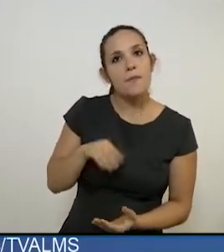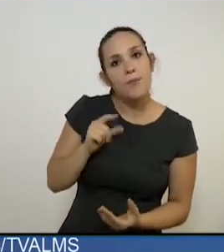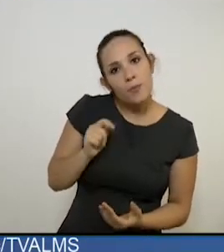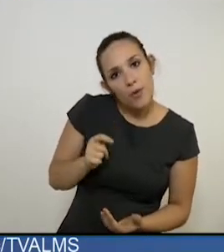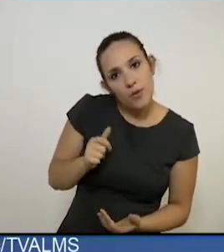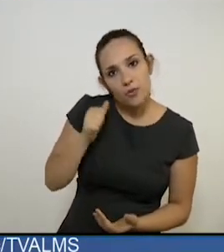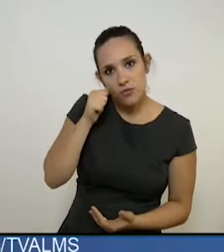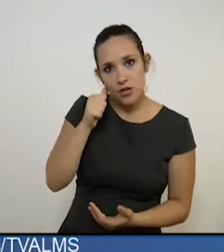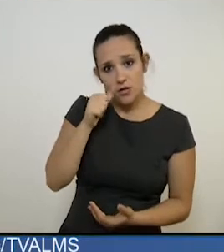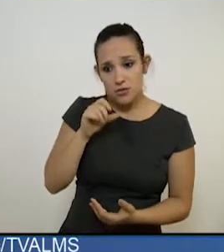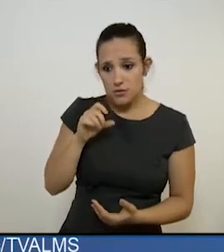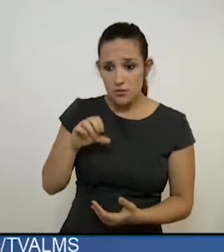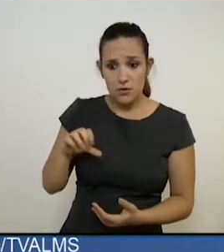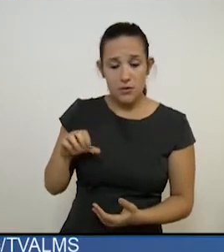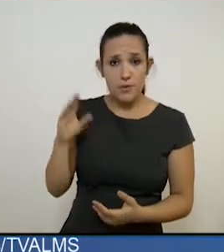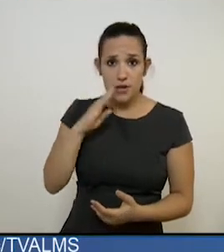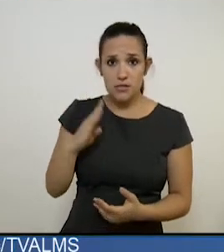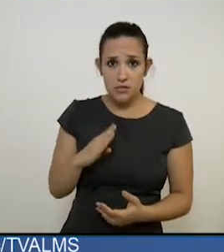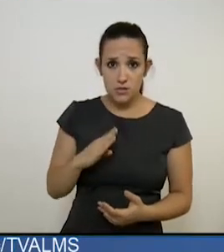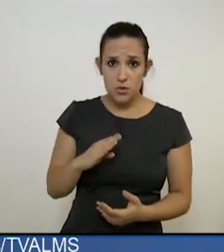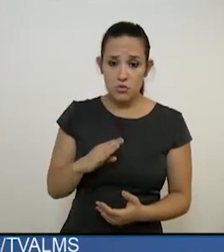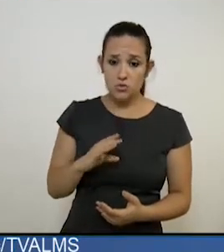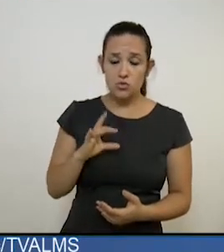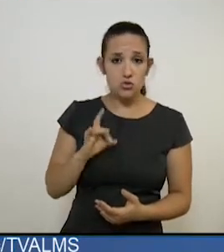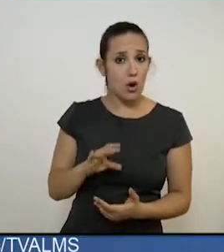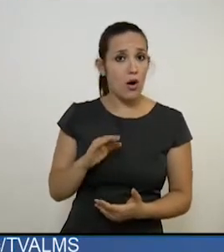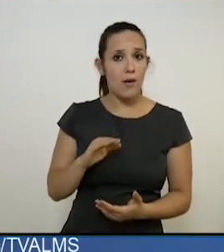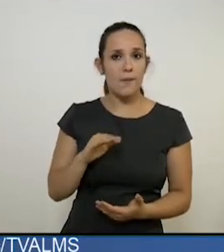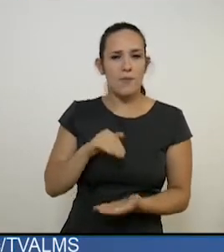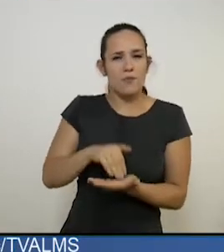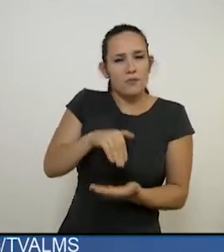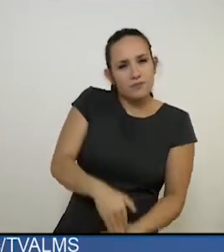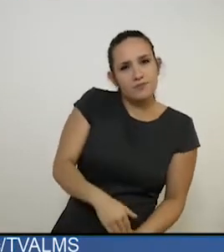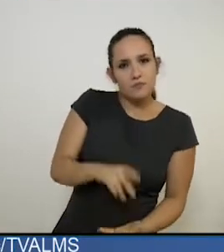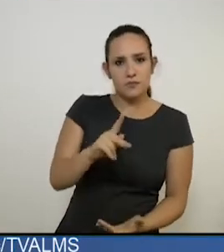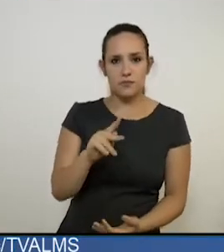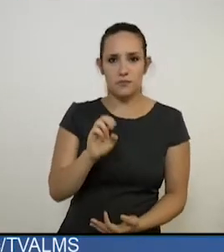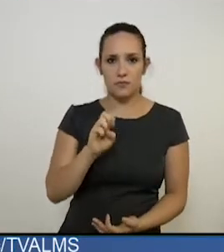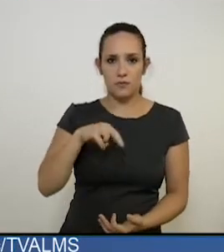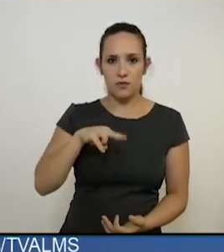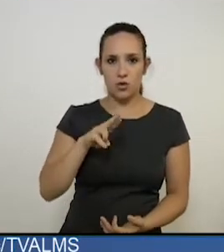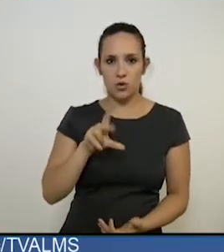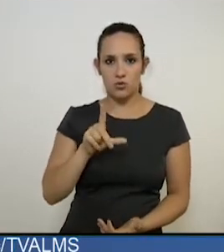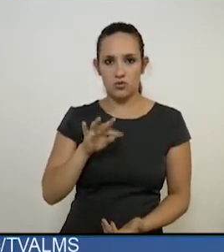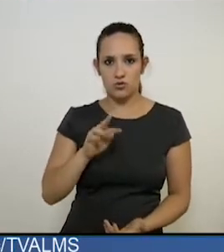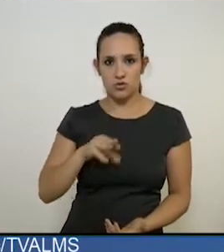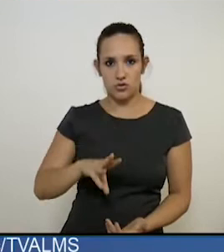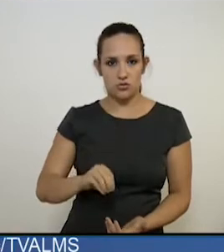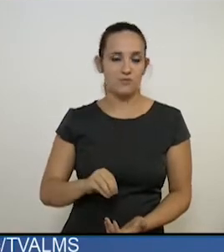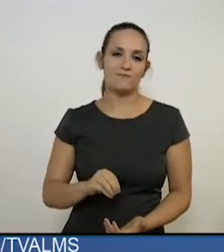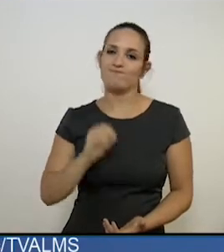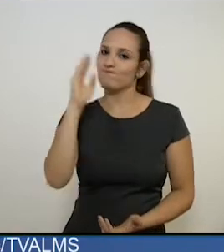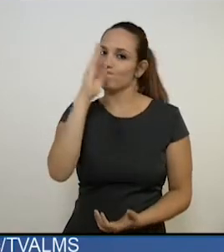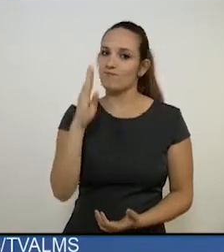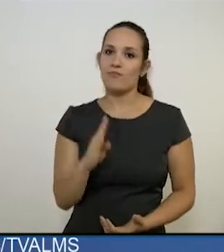Considerando o ranking mundial, entre 180 países pesquisados, o Brasil amarga na